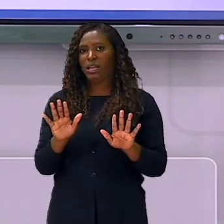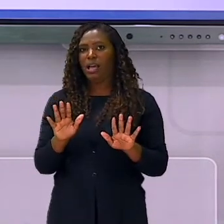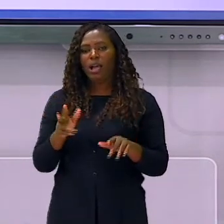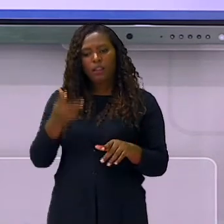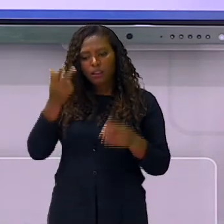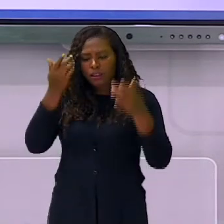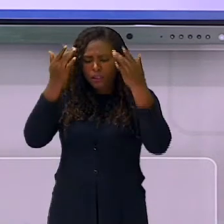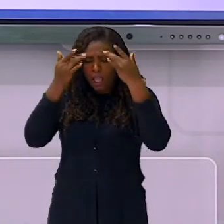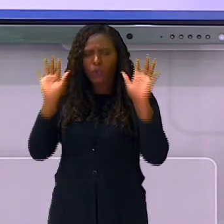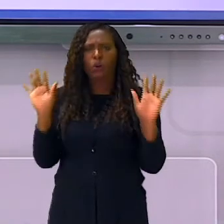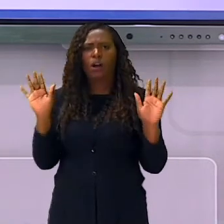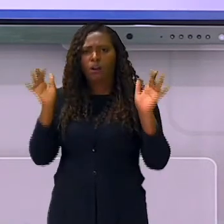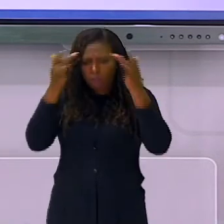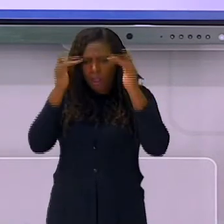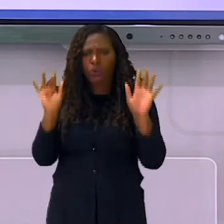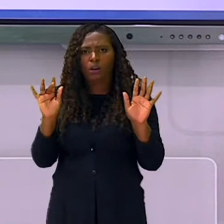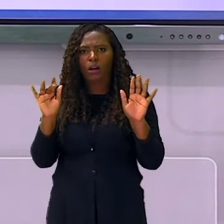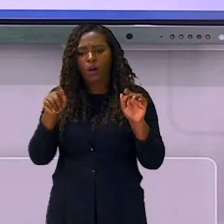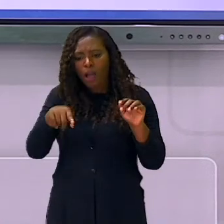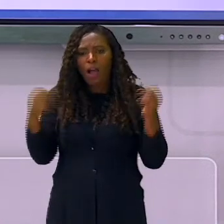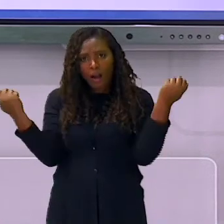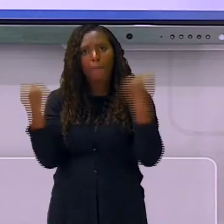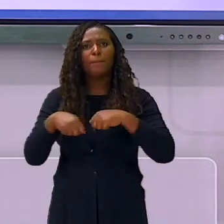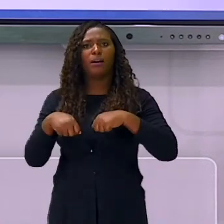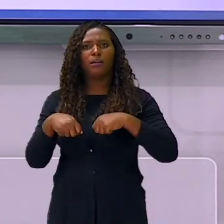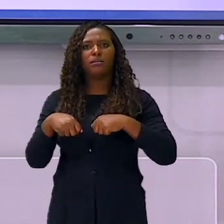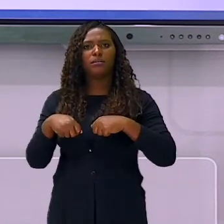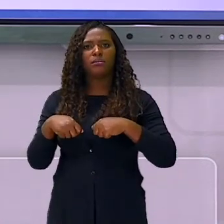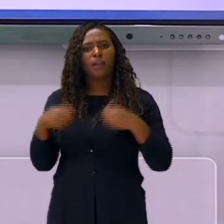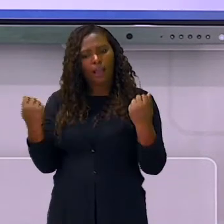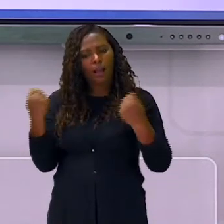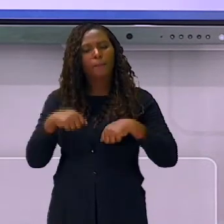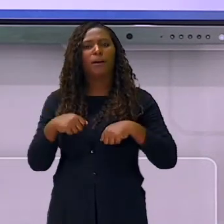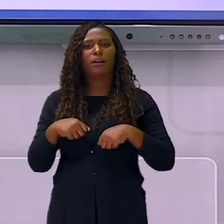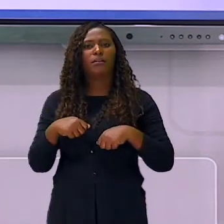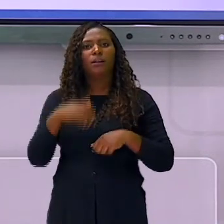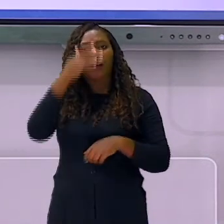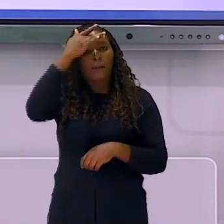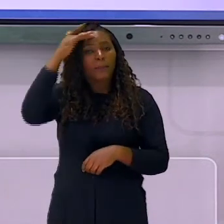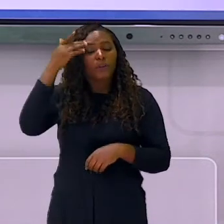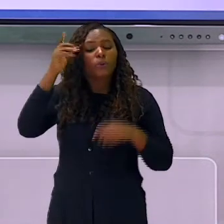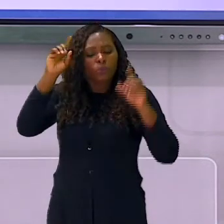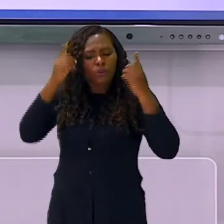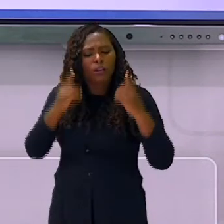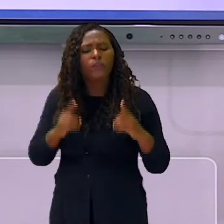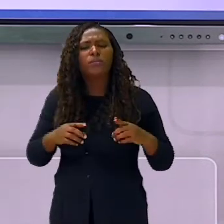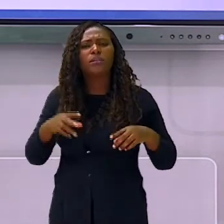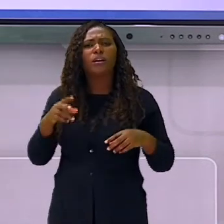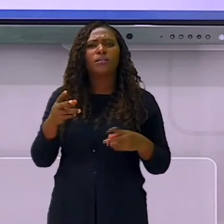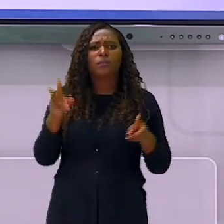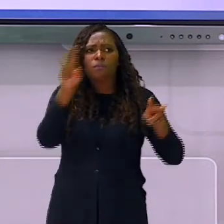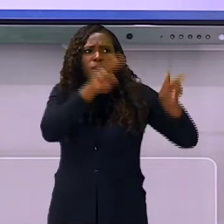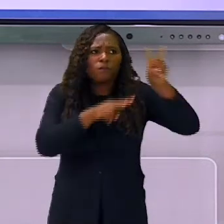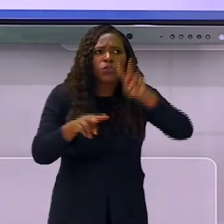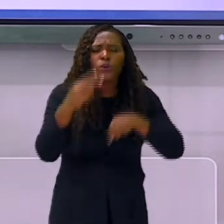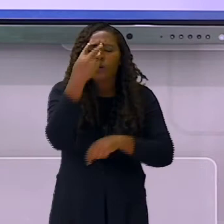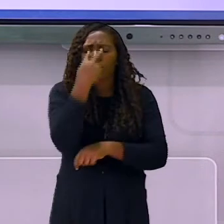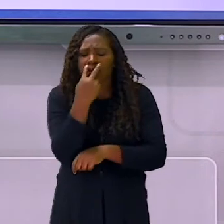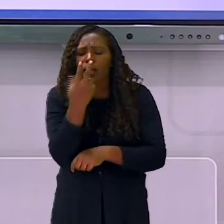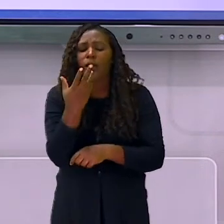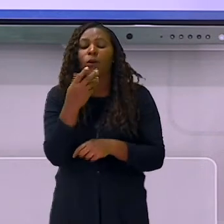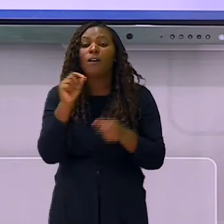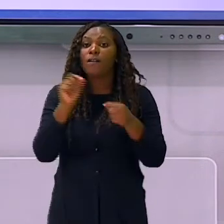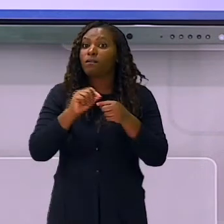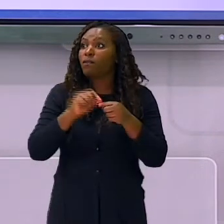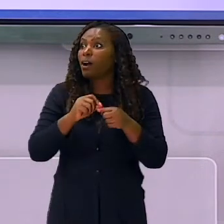uma pessoa perfeitamente capaz. A pessoa com deficiência visual faz as mesmas coisas que eu e que